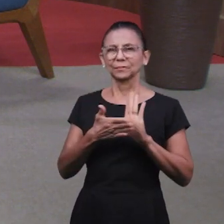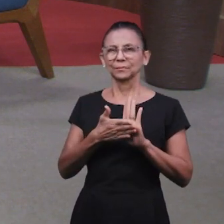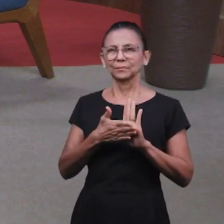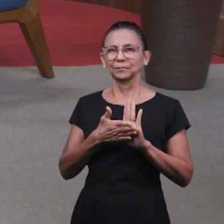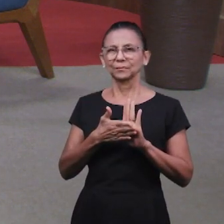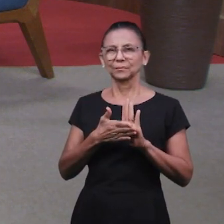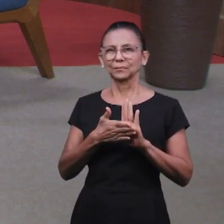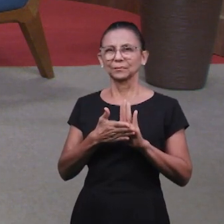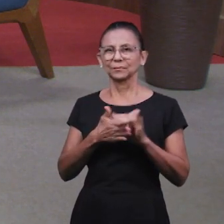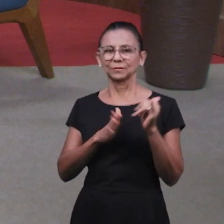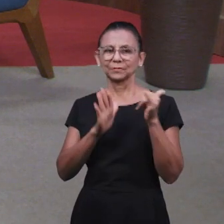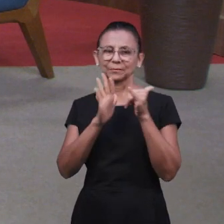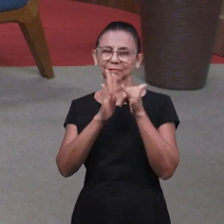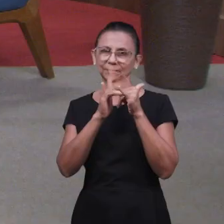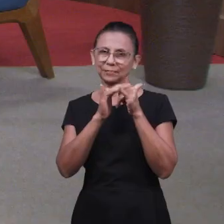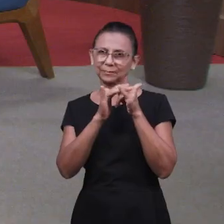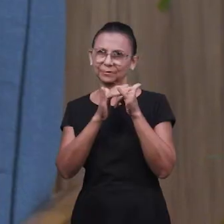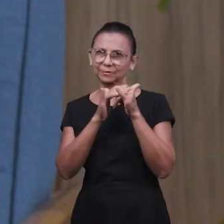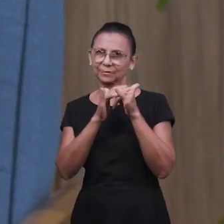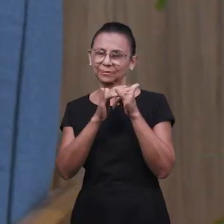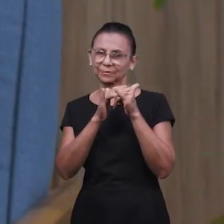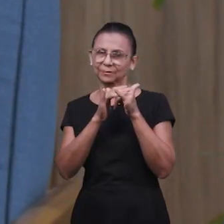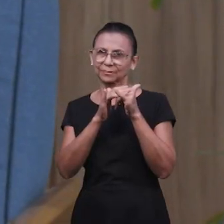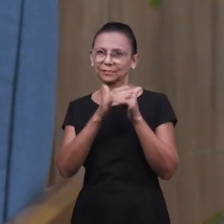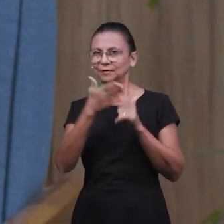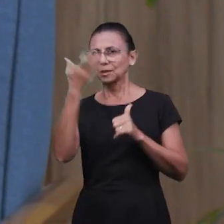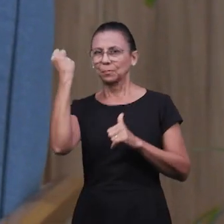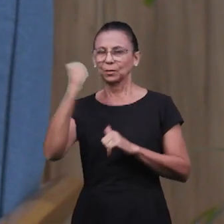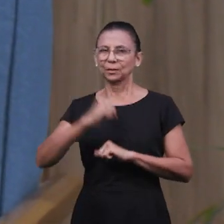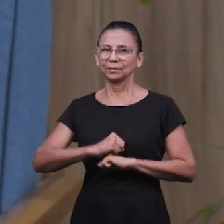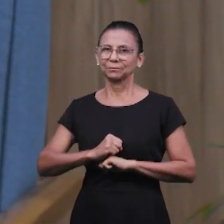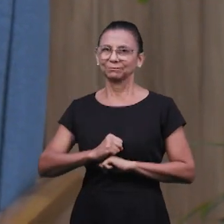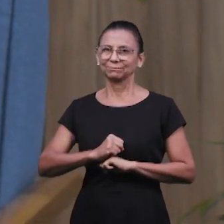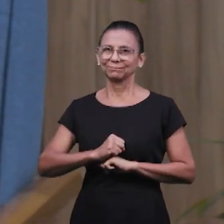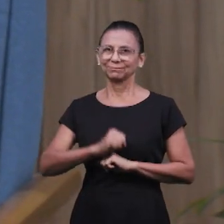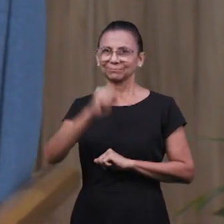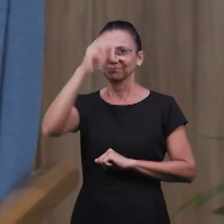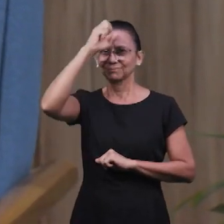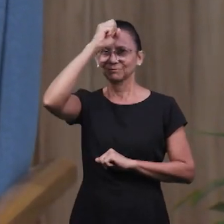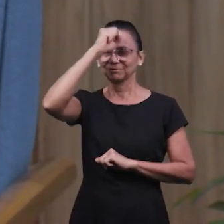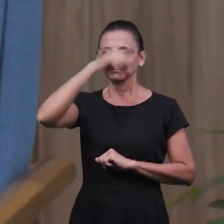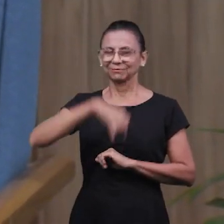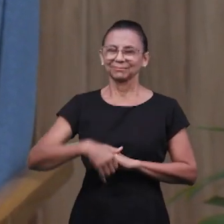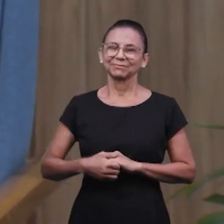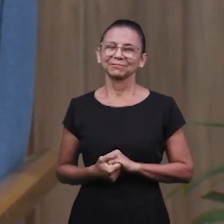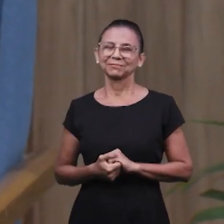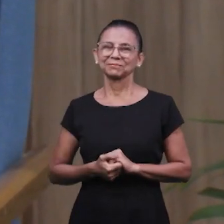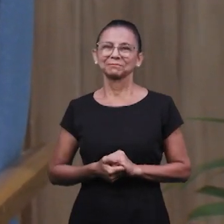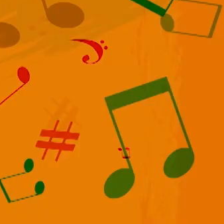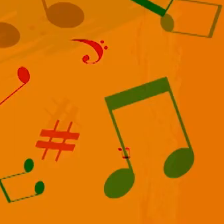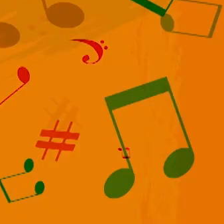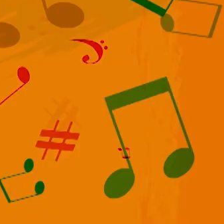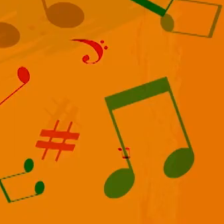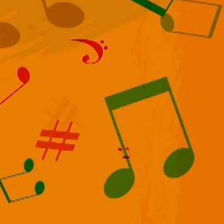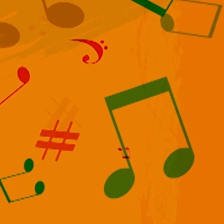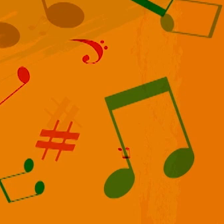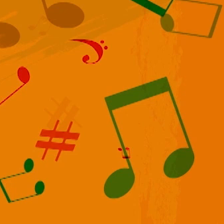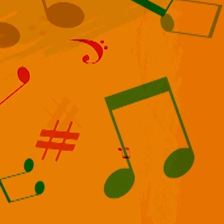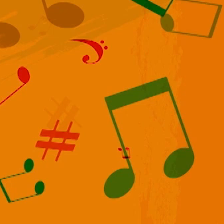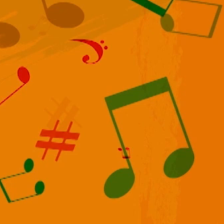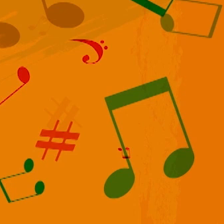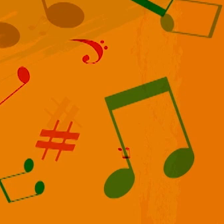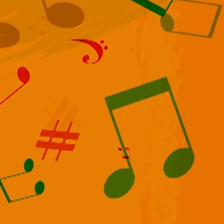louvor para a escaleta. Então você já sabe, né? Pega o seu instrumento e vamos aprender.